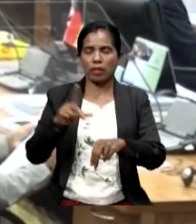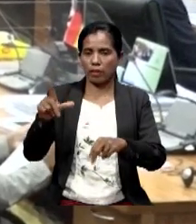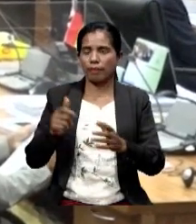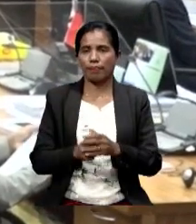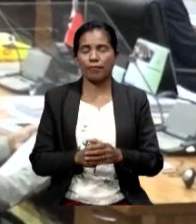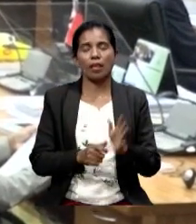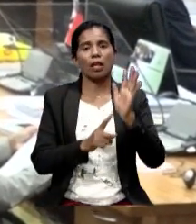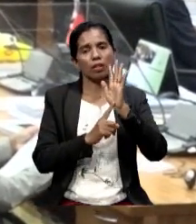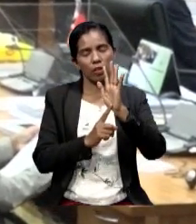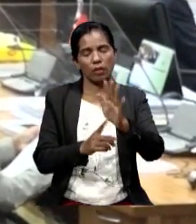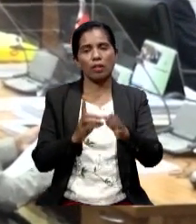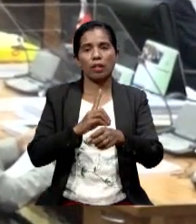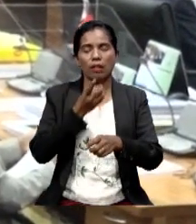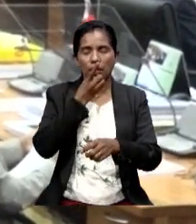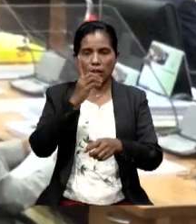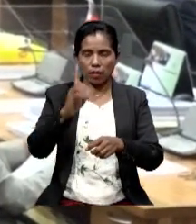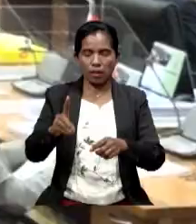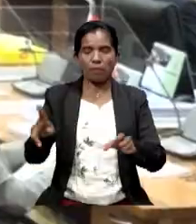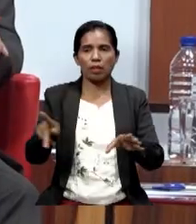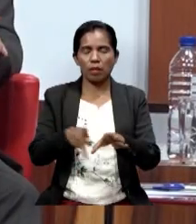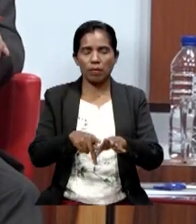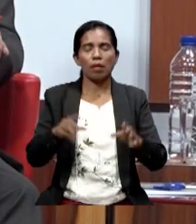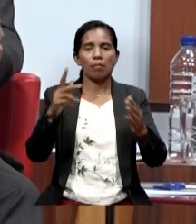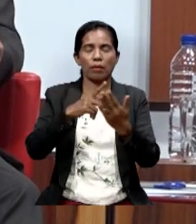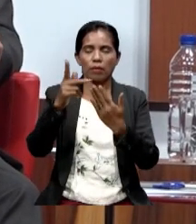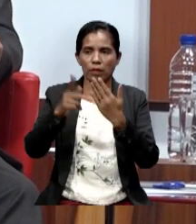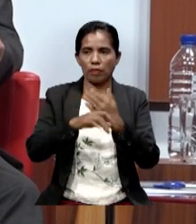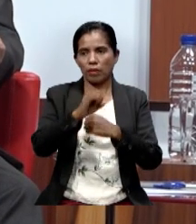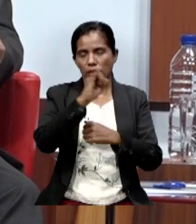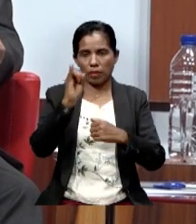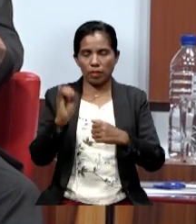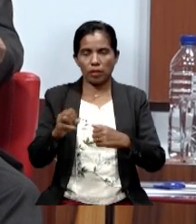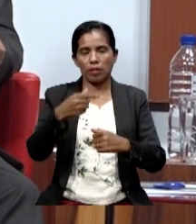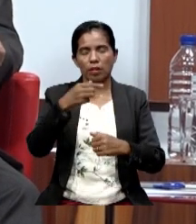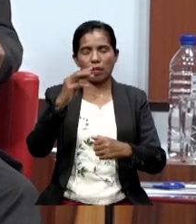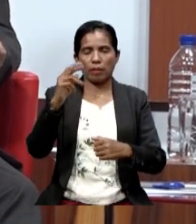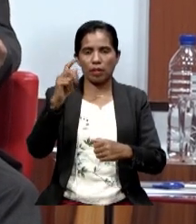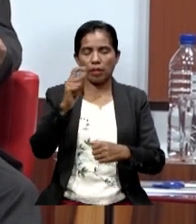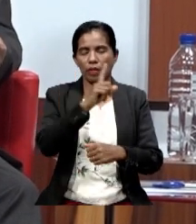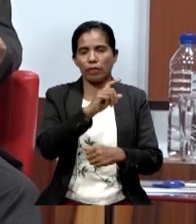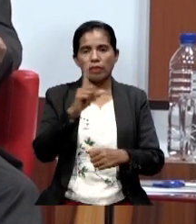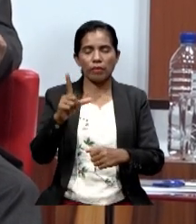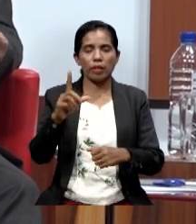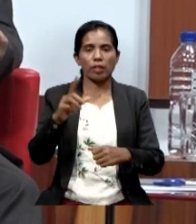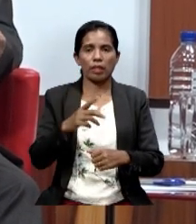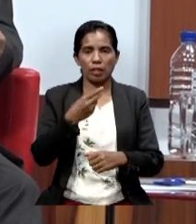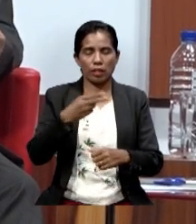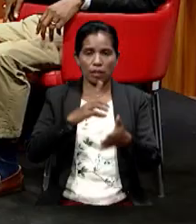declaração, Bainhir participa do programa Grand Intervista e Estúdio 2, Jementi V, Bebora Dili, quinta semana. António